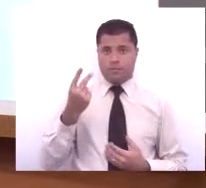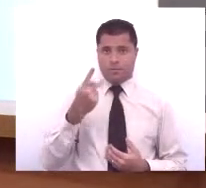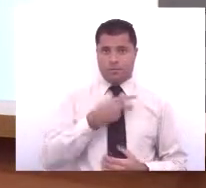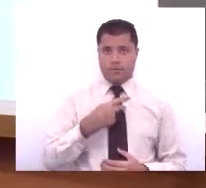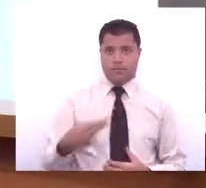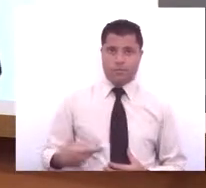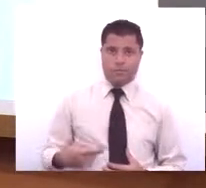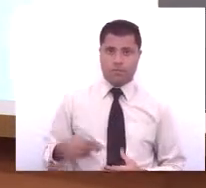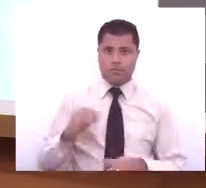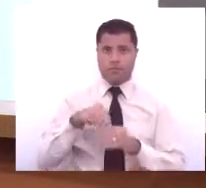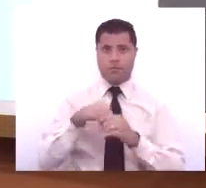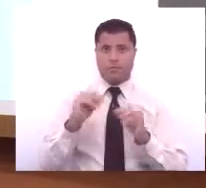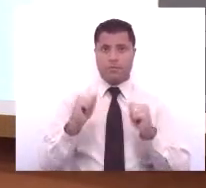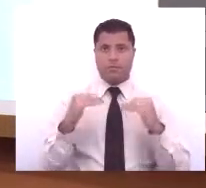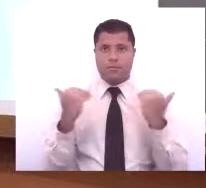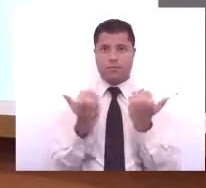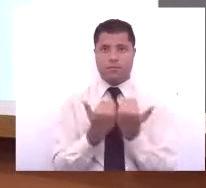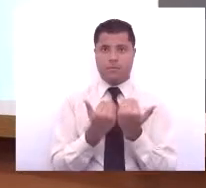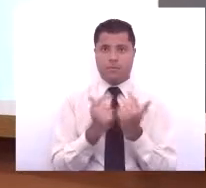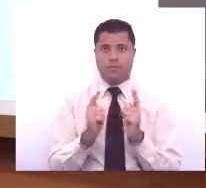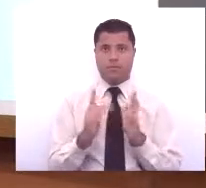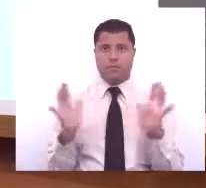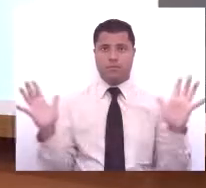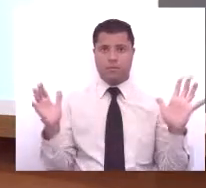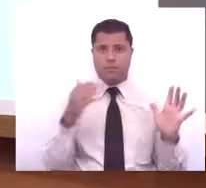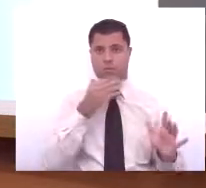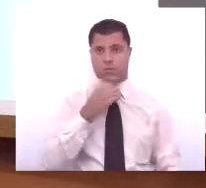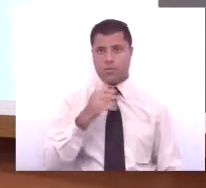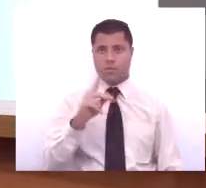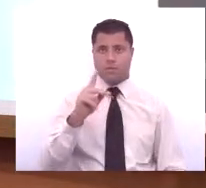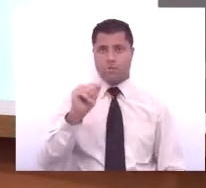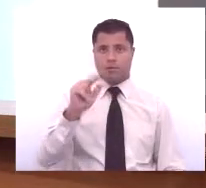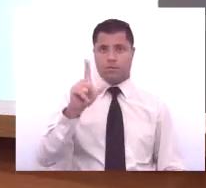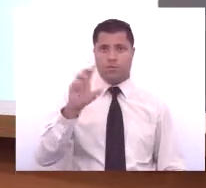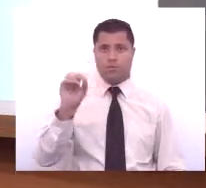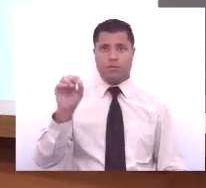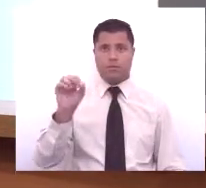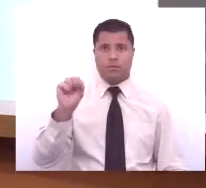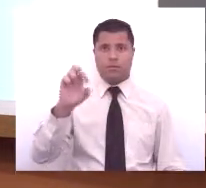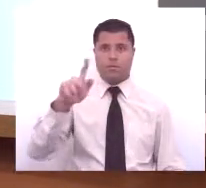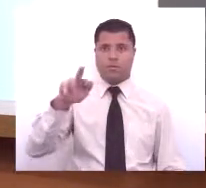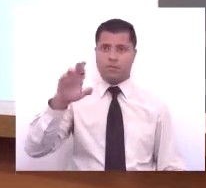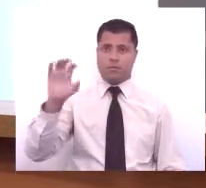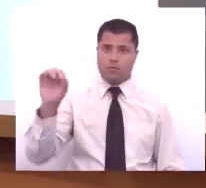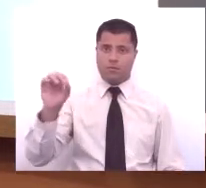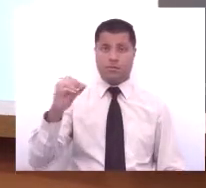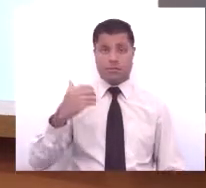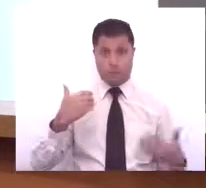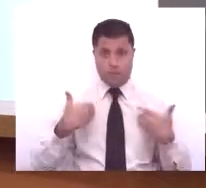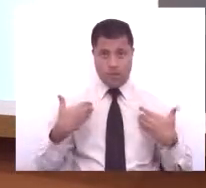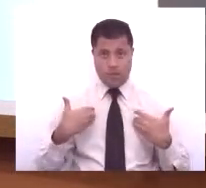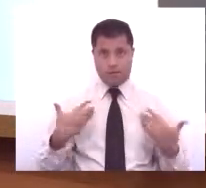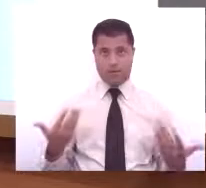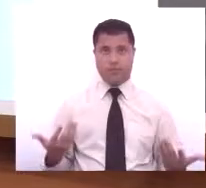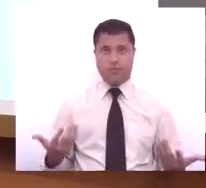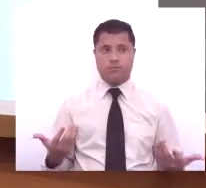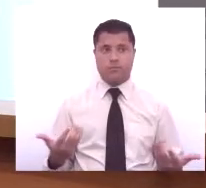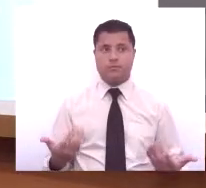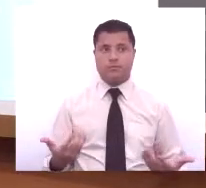da Câmara de Guarulhos, vereador Paulo Sérgio Rodrigues Alves, ele, em